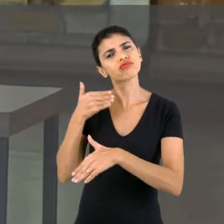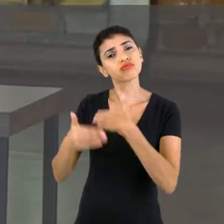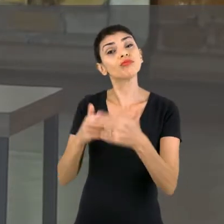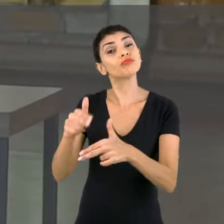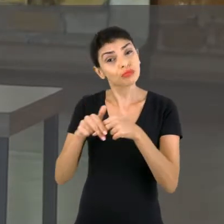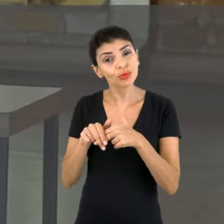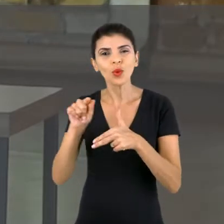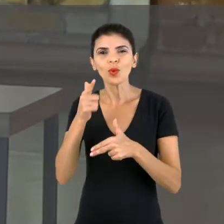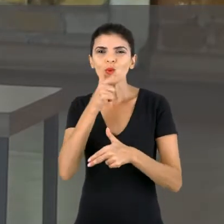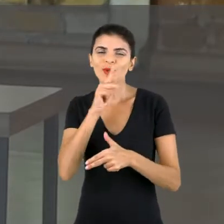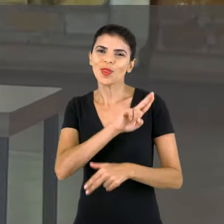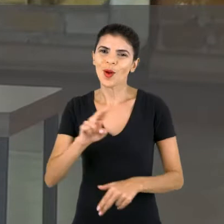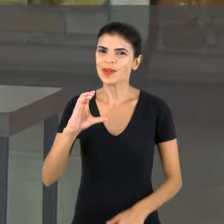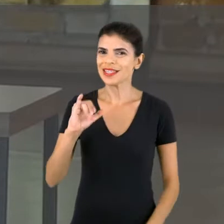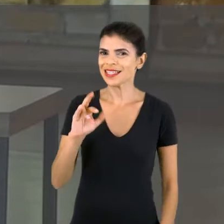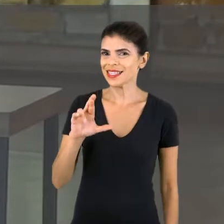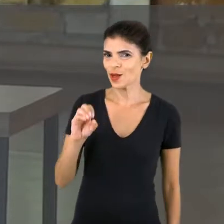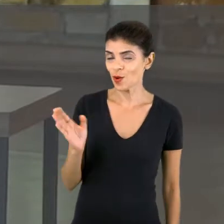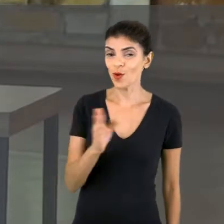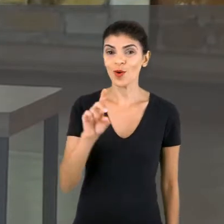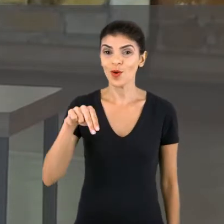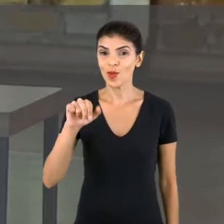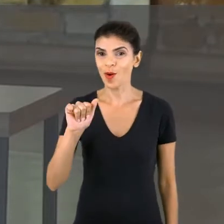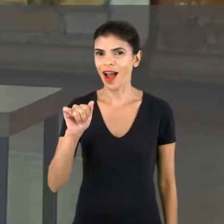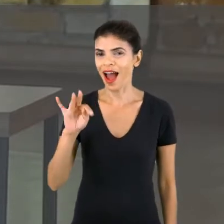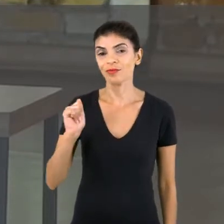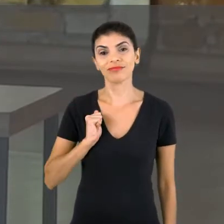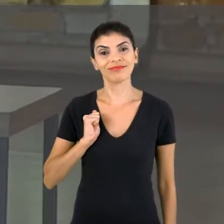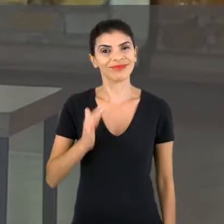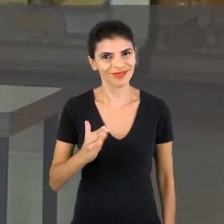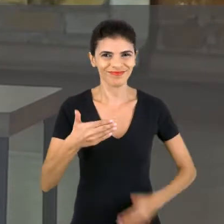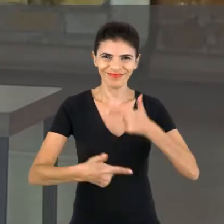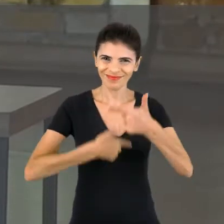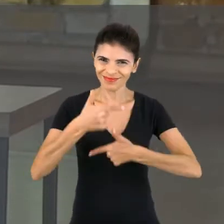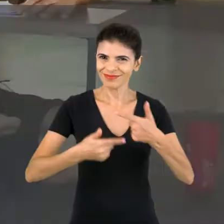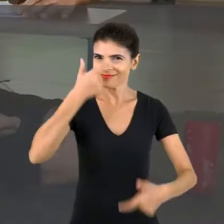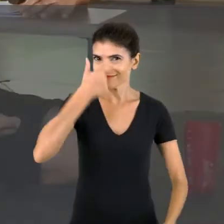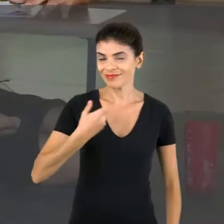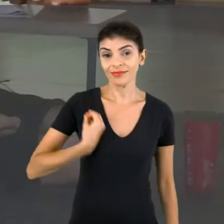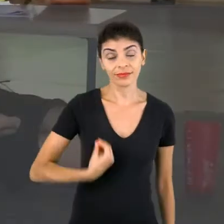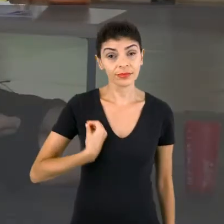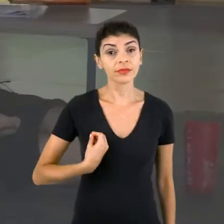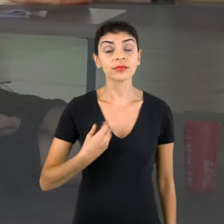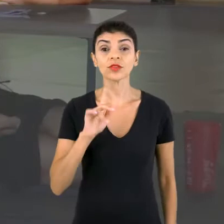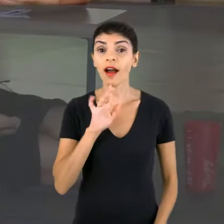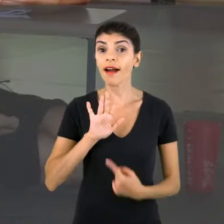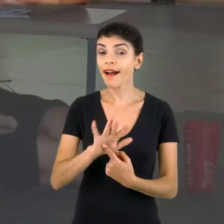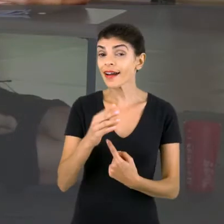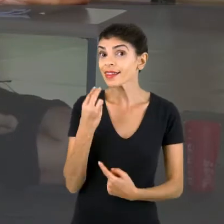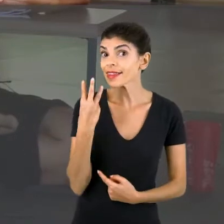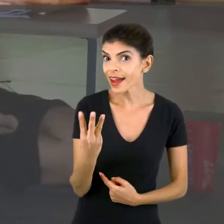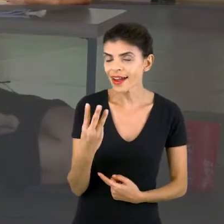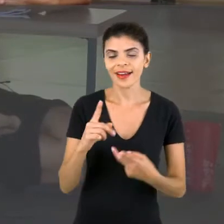atuou muito, e eu acho que até por isso Circo no Ato, né? Ato de ação, ato de existir. E desde então foram